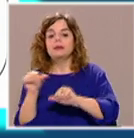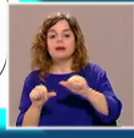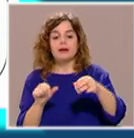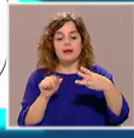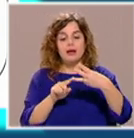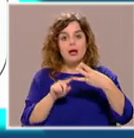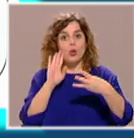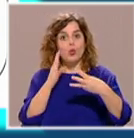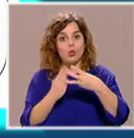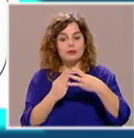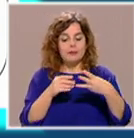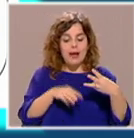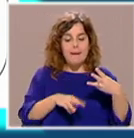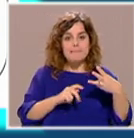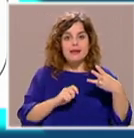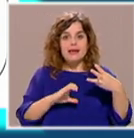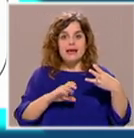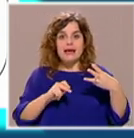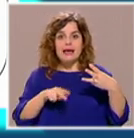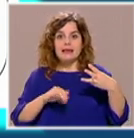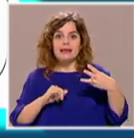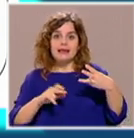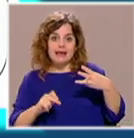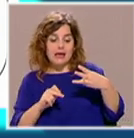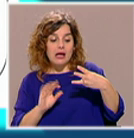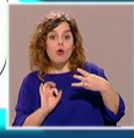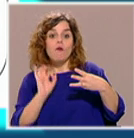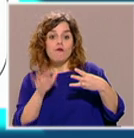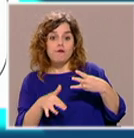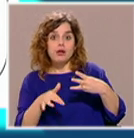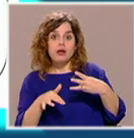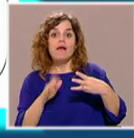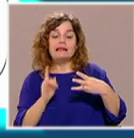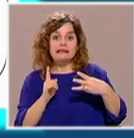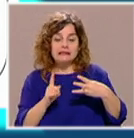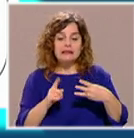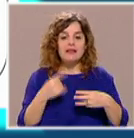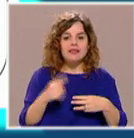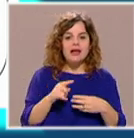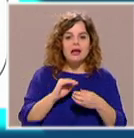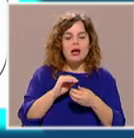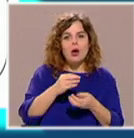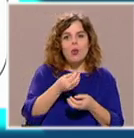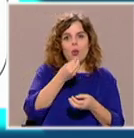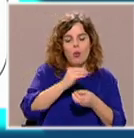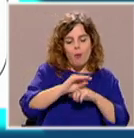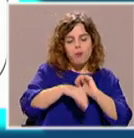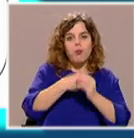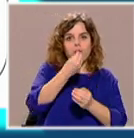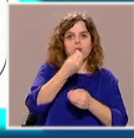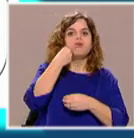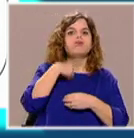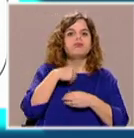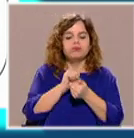ação mecânica. No final disto, da insalivação e da mastigação, forma-se então o bolo alimentar. Aquilo que era alimento transforma-se